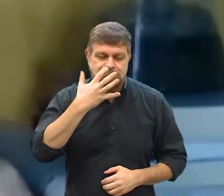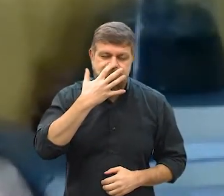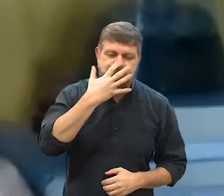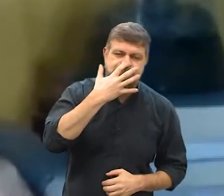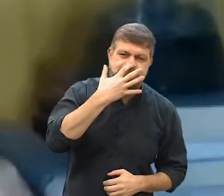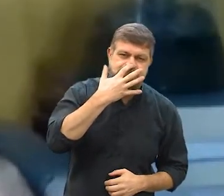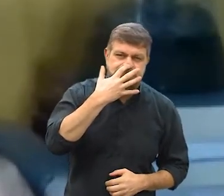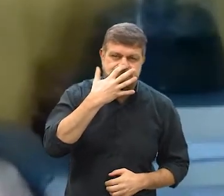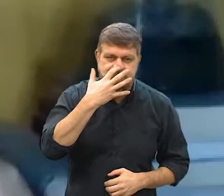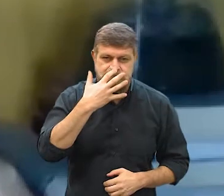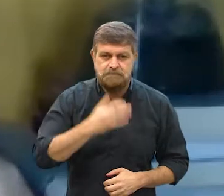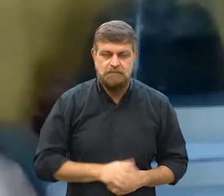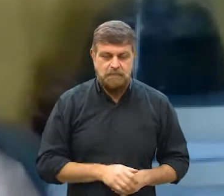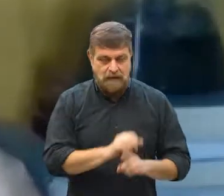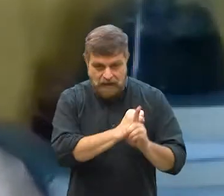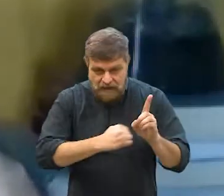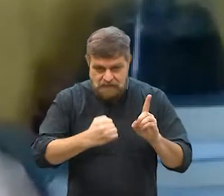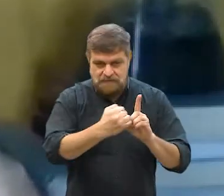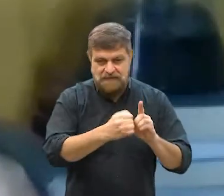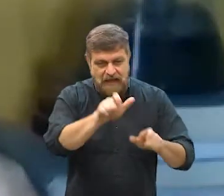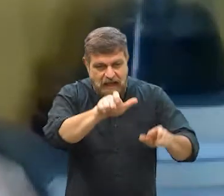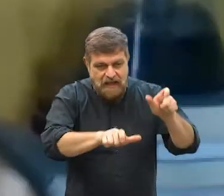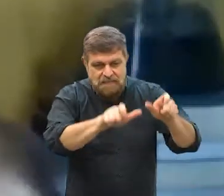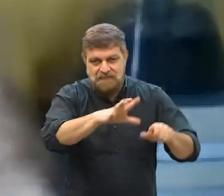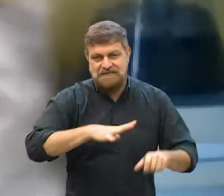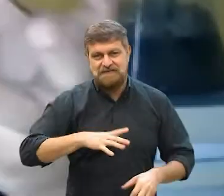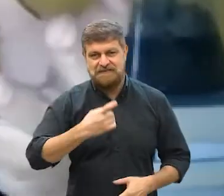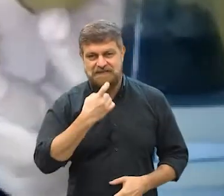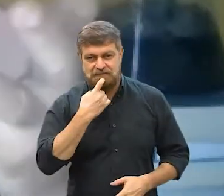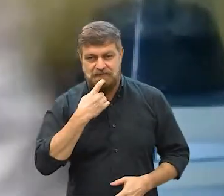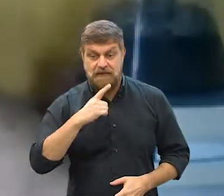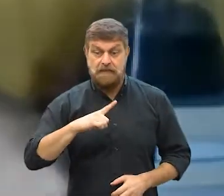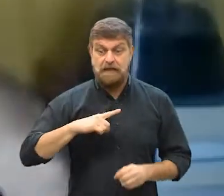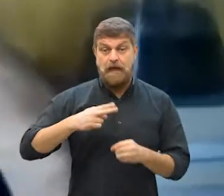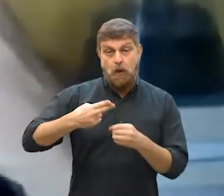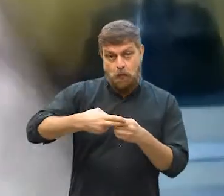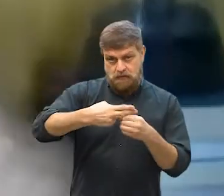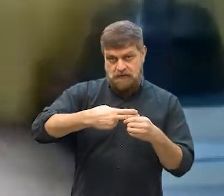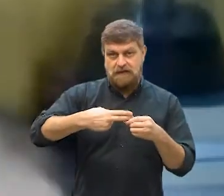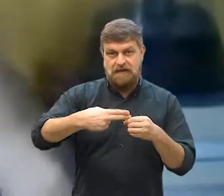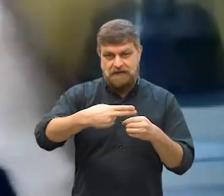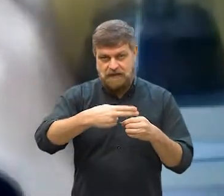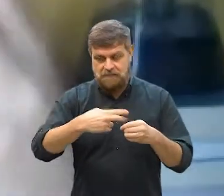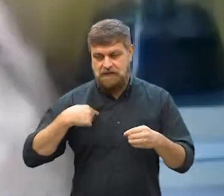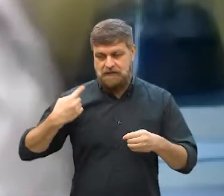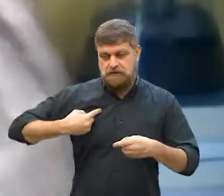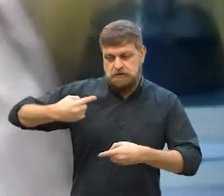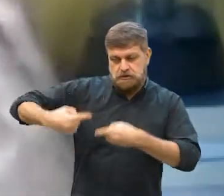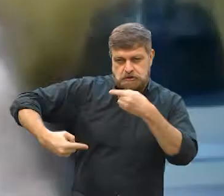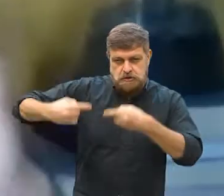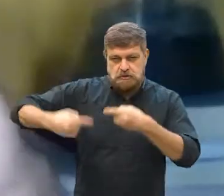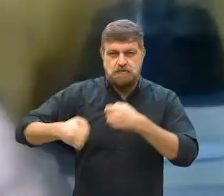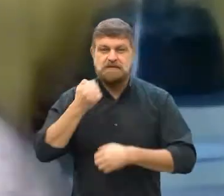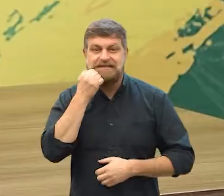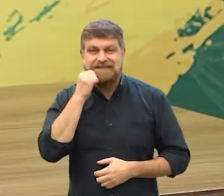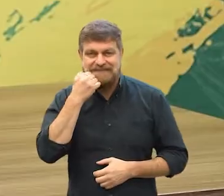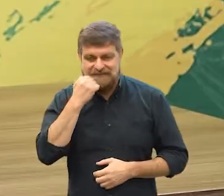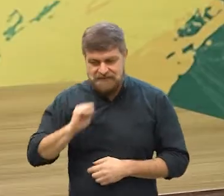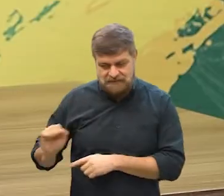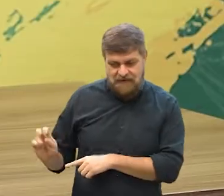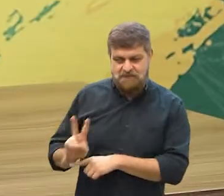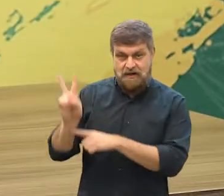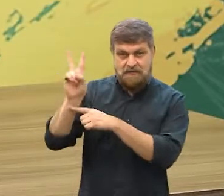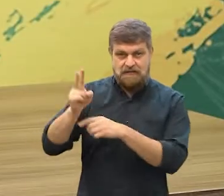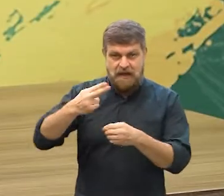para o pela sociedade de Campinas né a gente tem Unicamp né nesse momento é que a gente discutir valoriza a ciência né